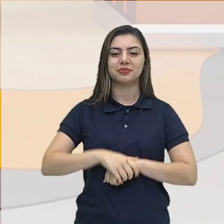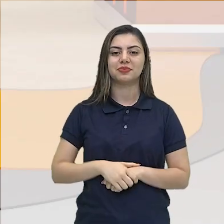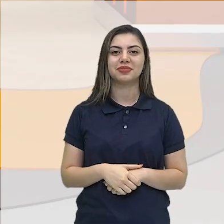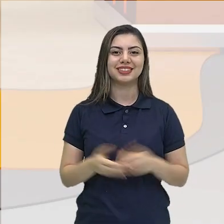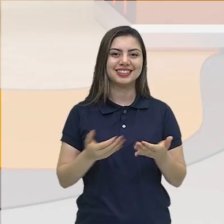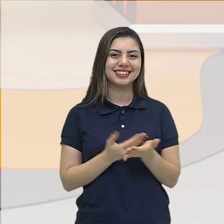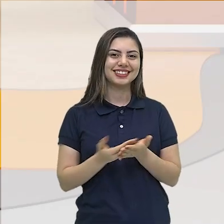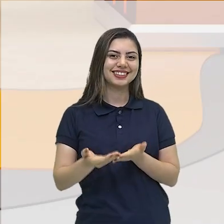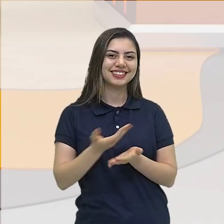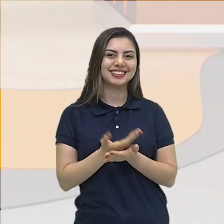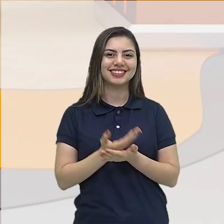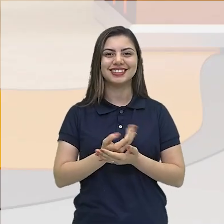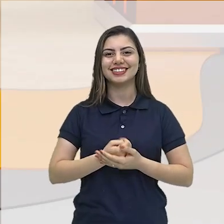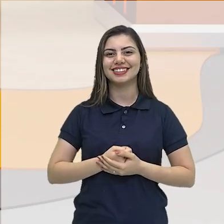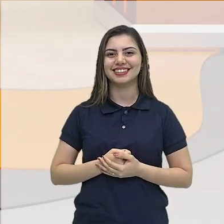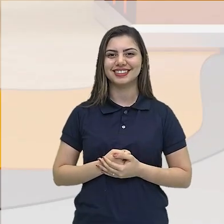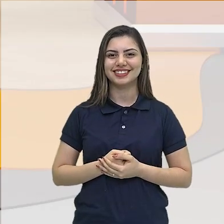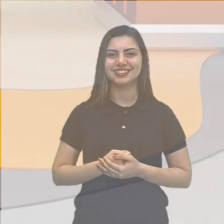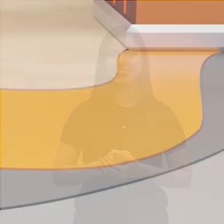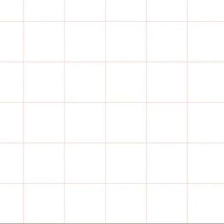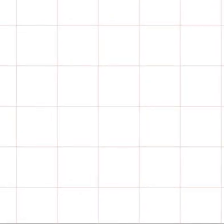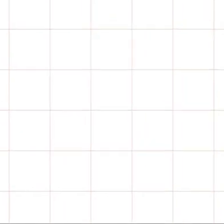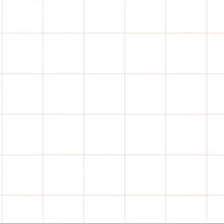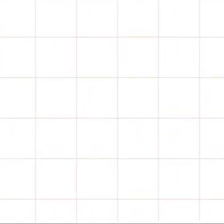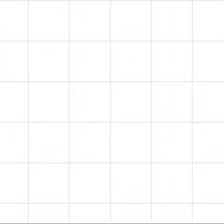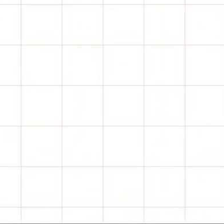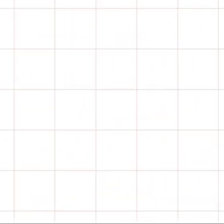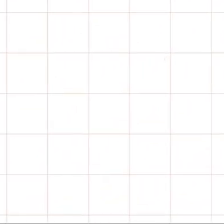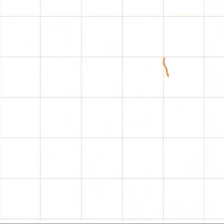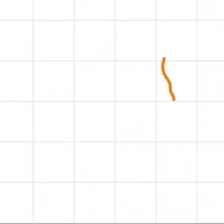Então, vamos lá dar início a mais uma aula.